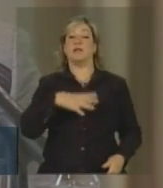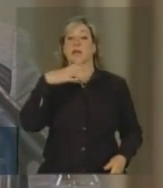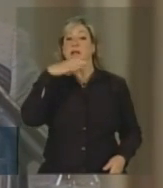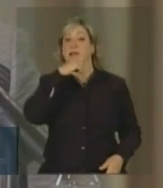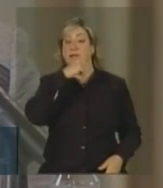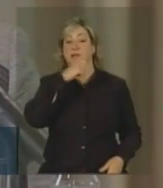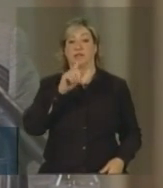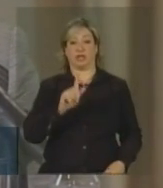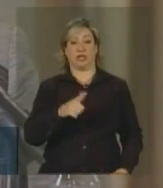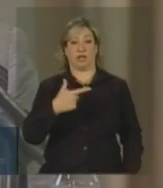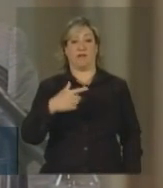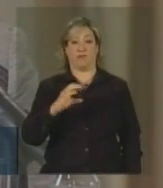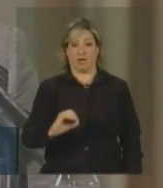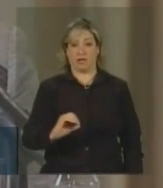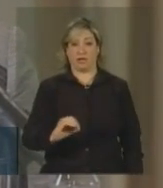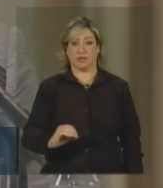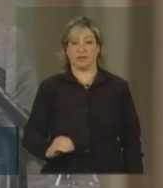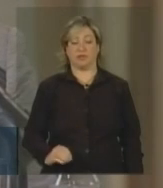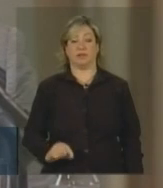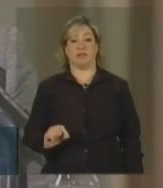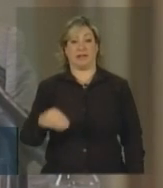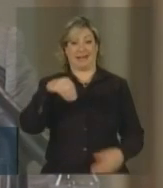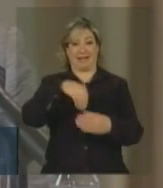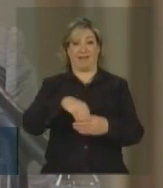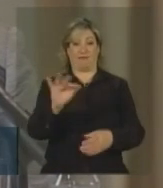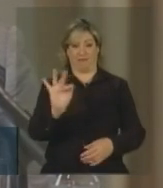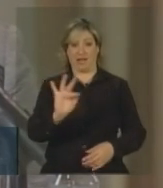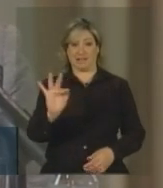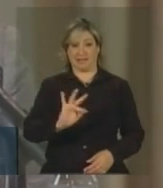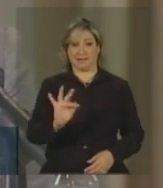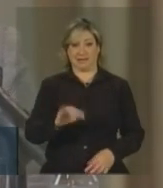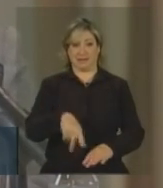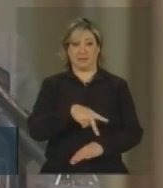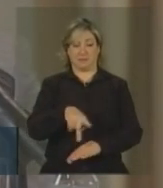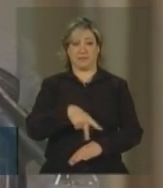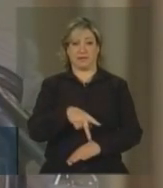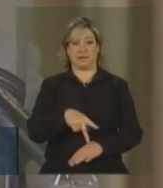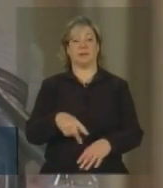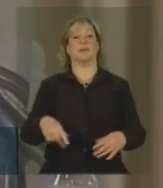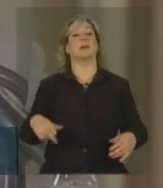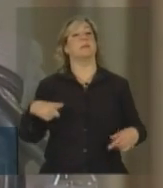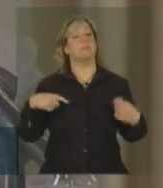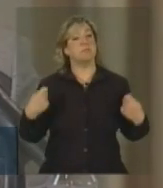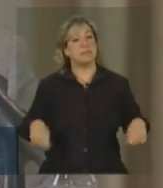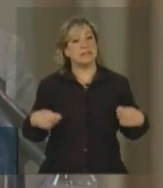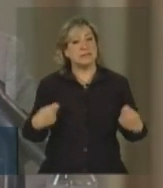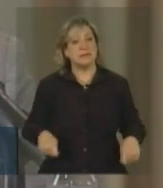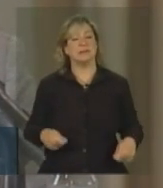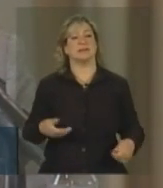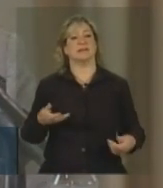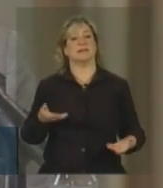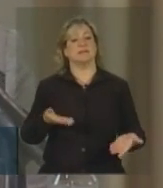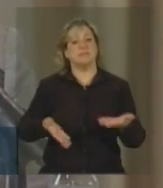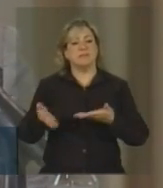o G20, na França, tem de tratar das questões